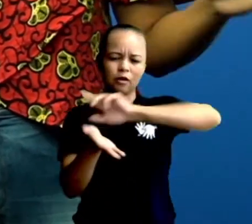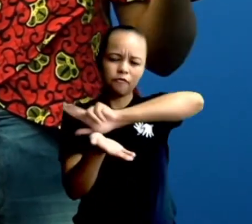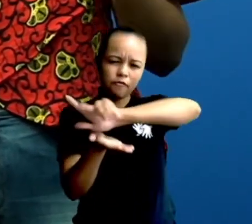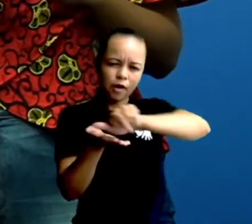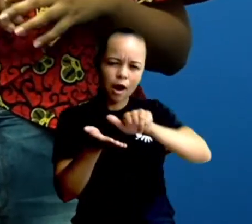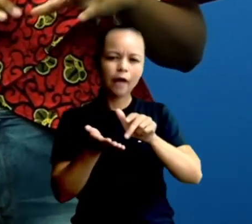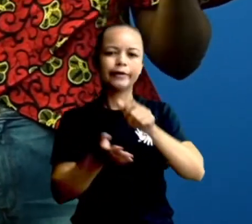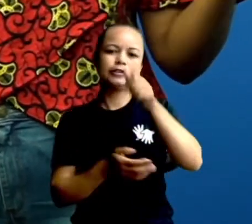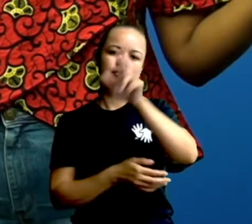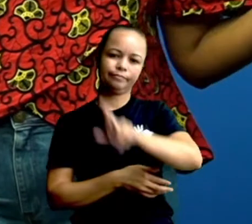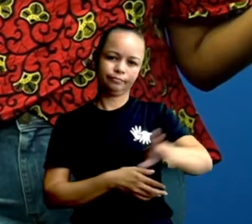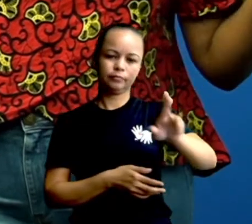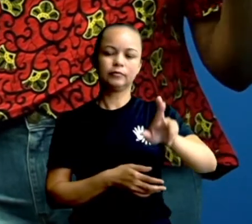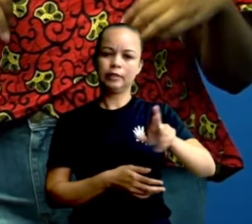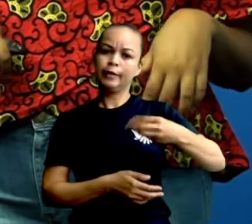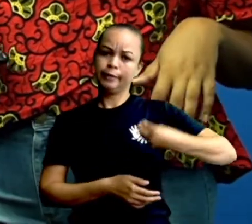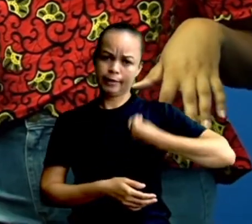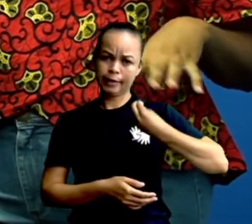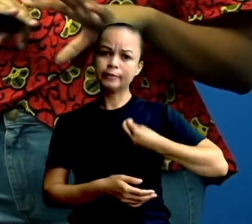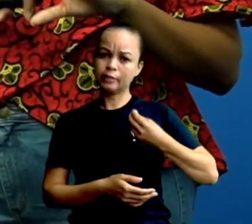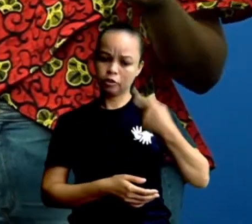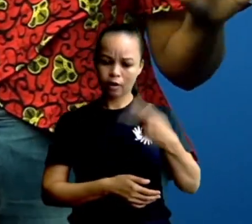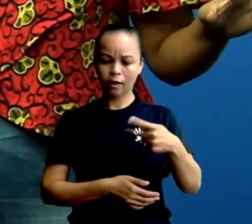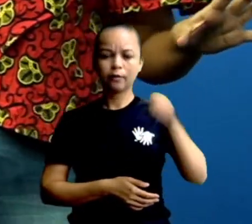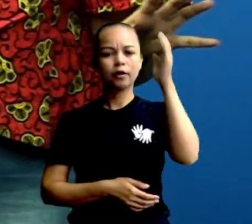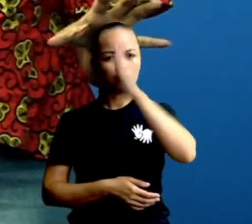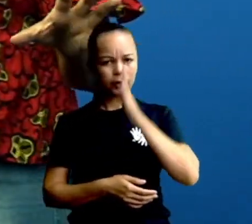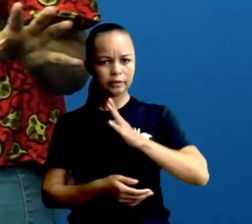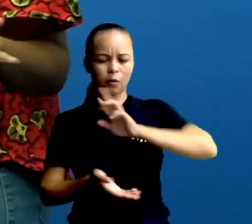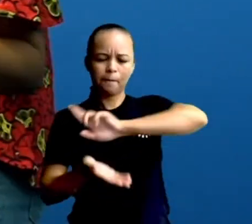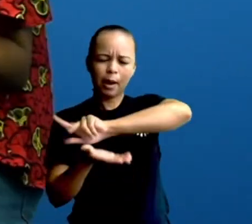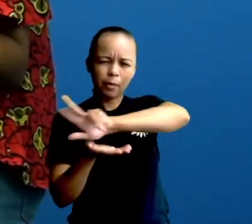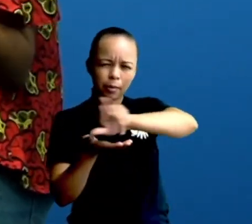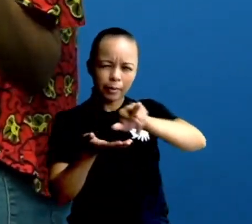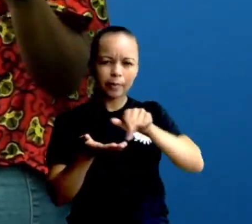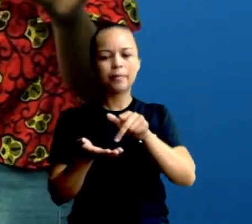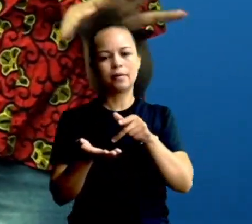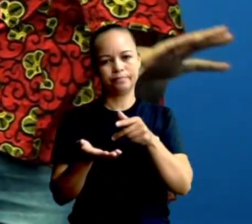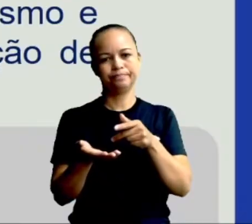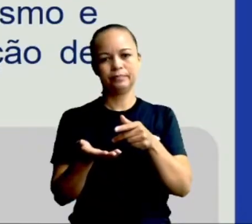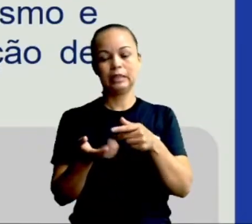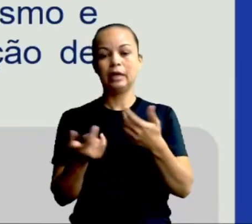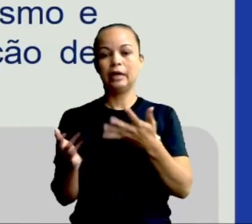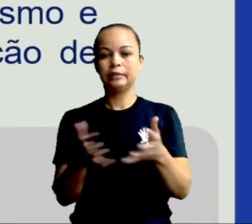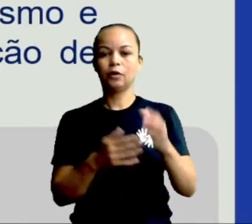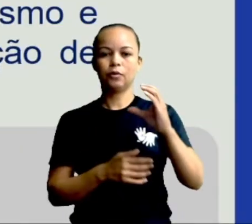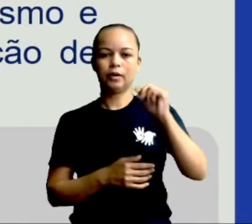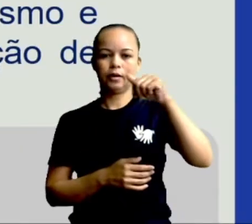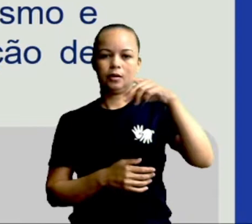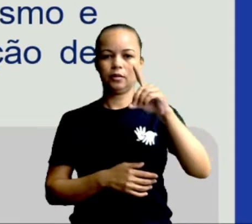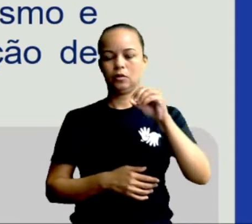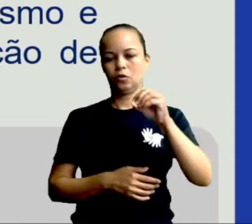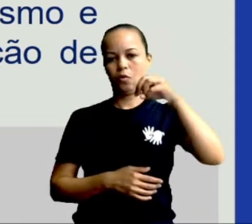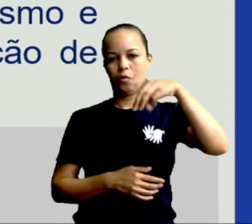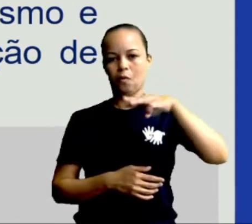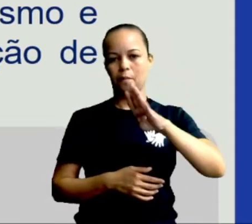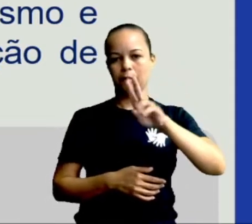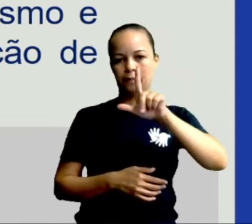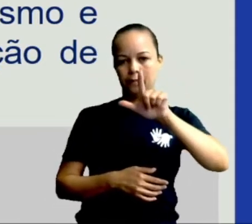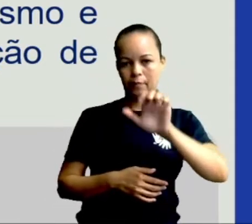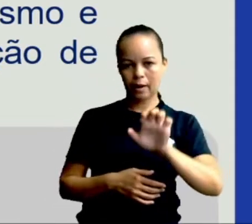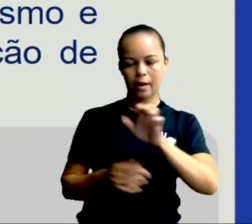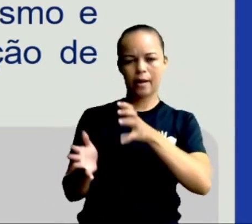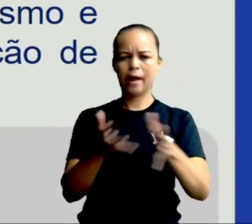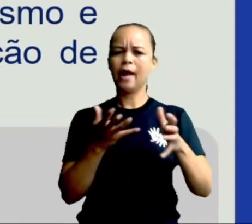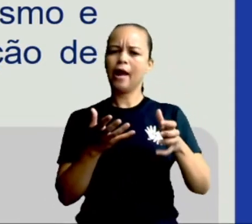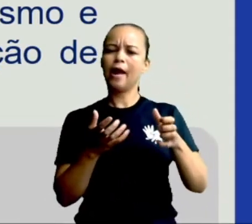religiões, né, que existem, inclusive, no Brasil. Há uma diversidade delas. Então, o candomblé é uma religião